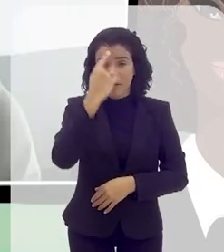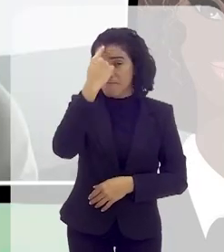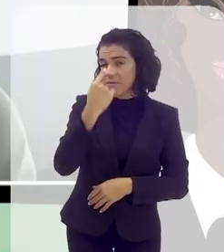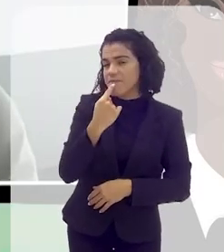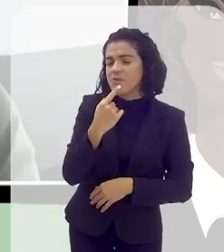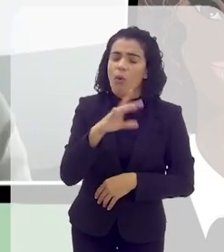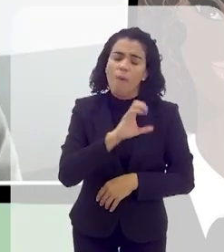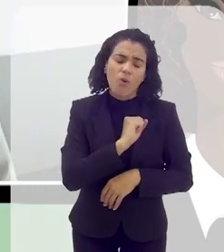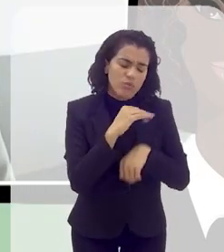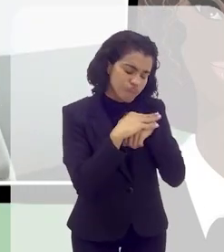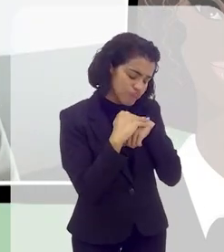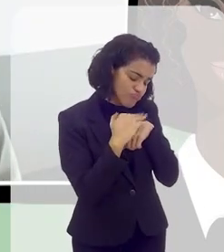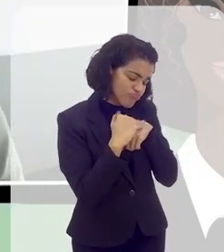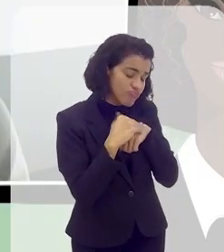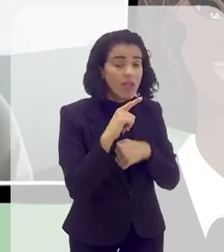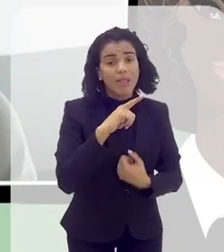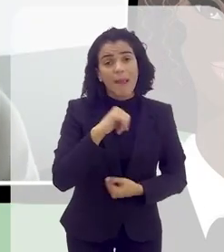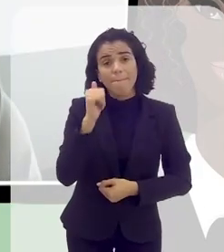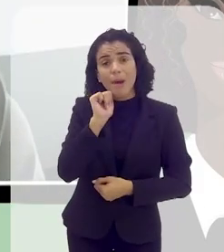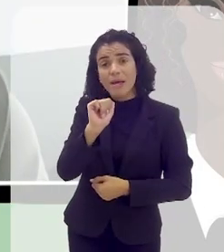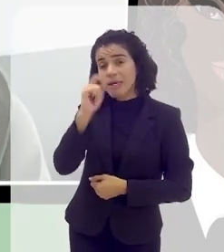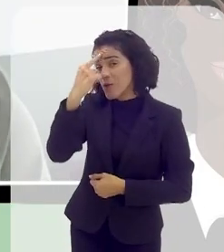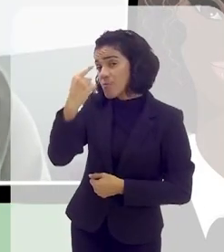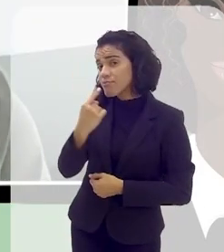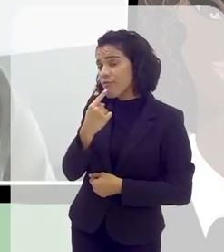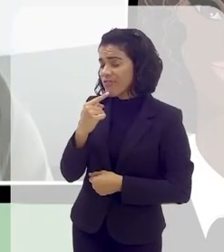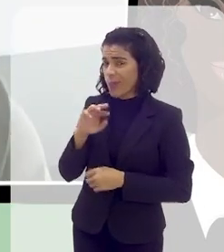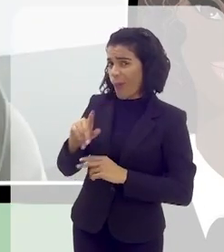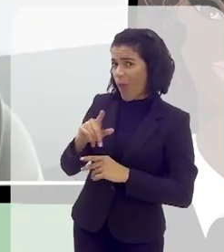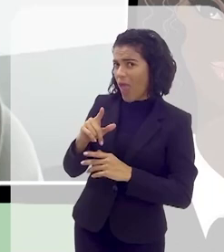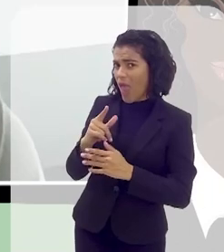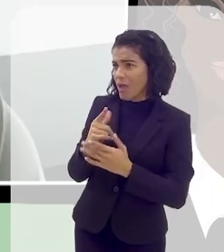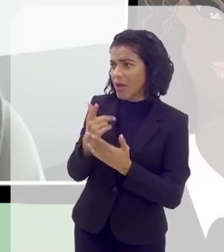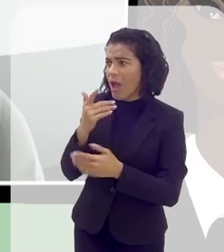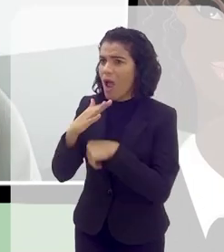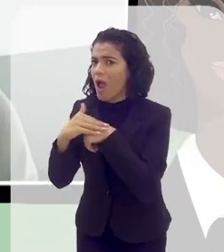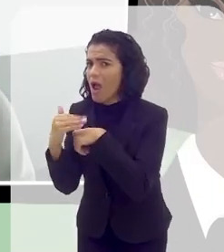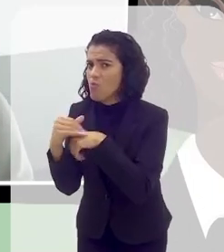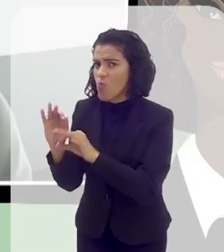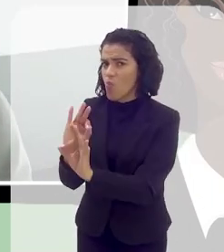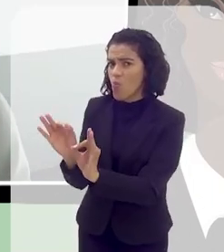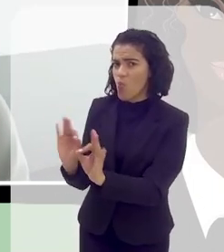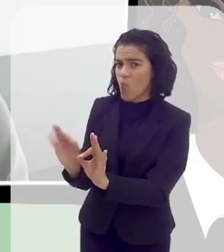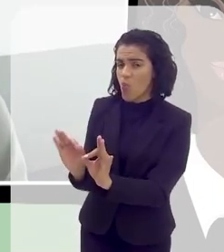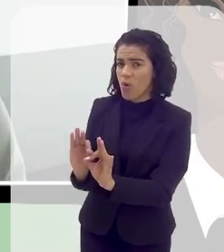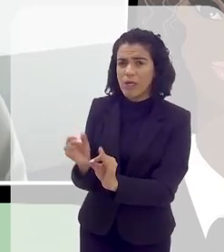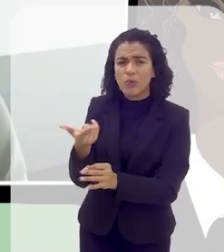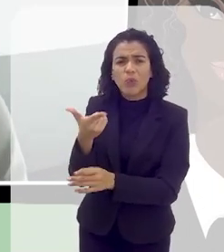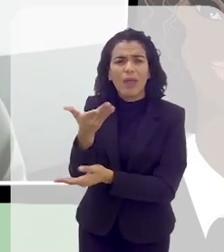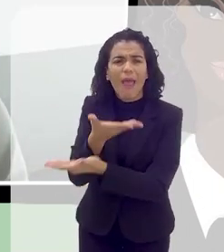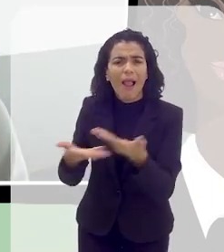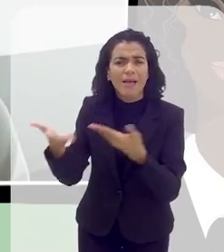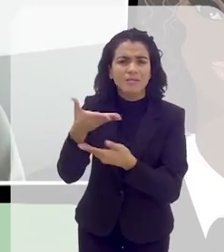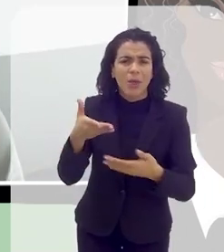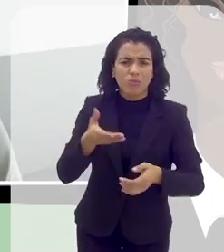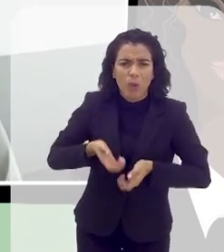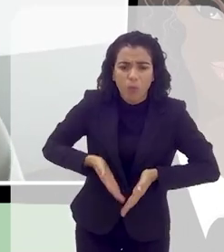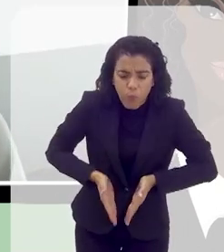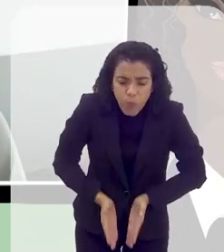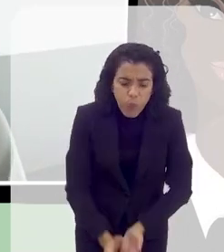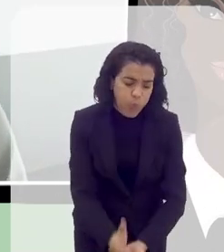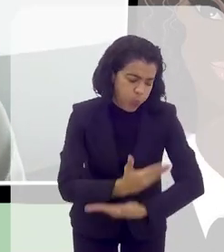mães com um perfil muito amoroso e existem mães com perfil não tão amorosos assim. E não tem relação com ela ter parido ou